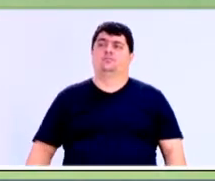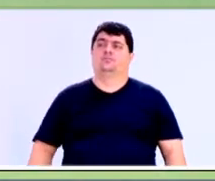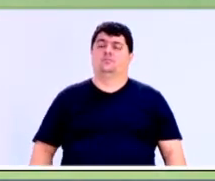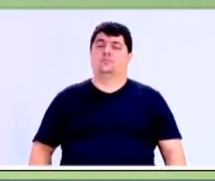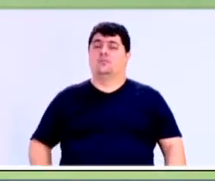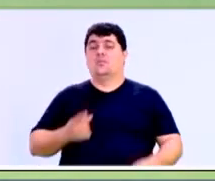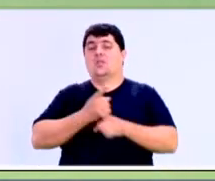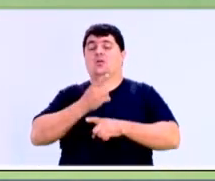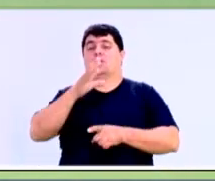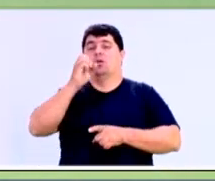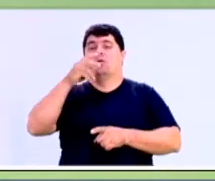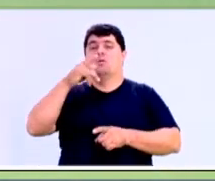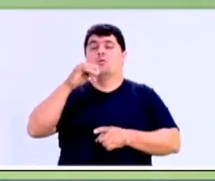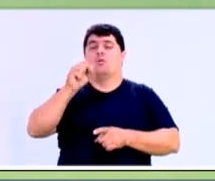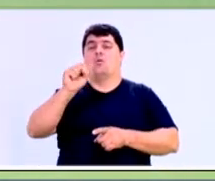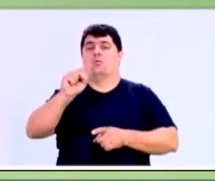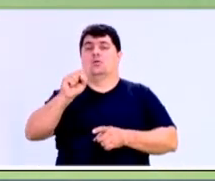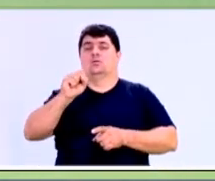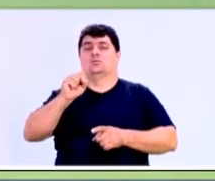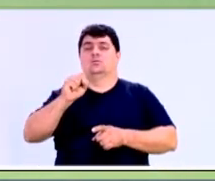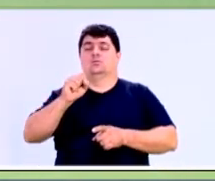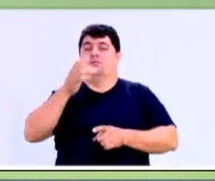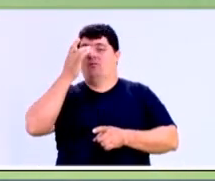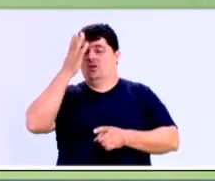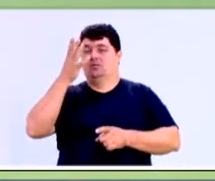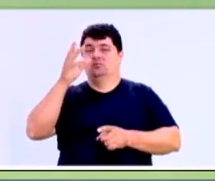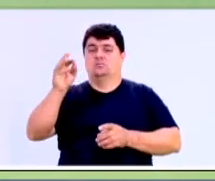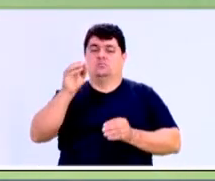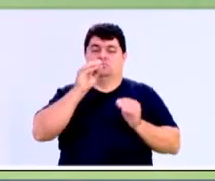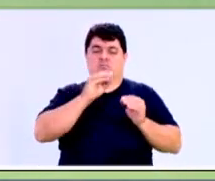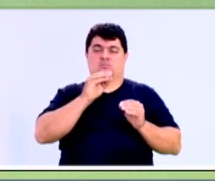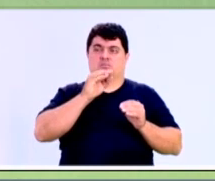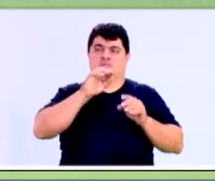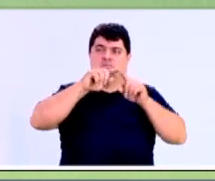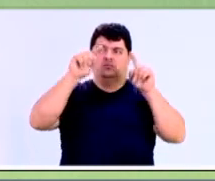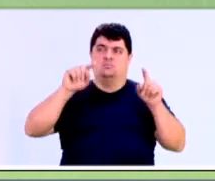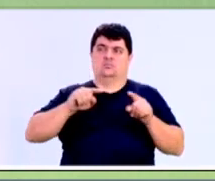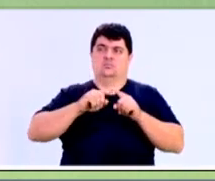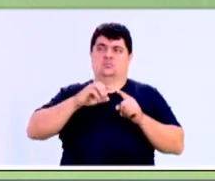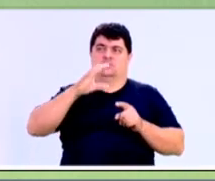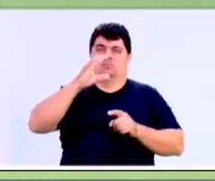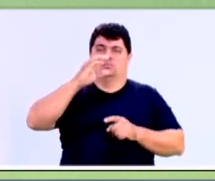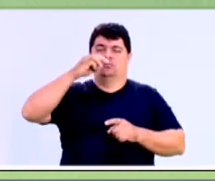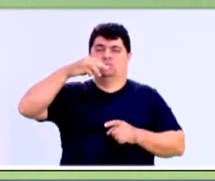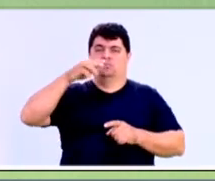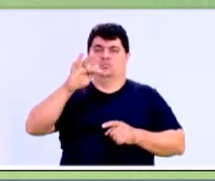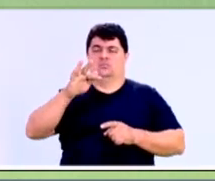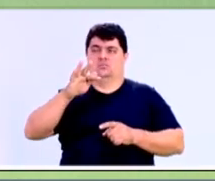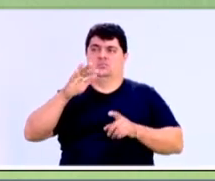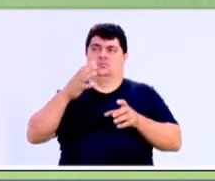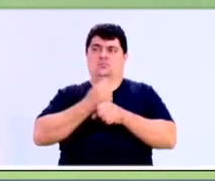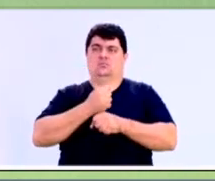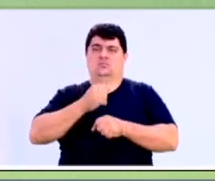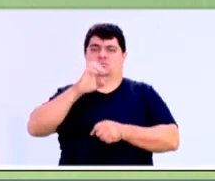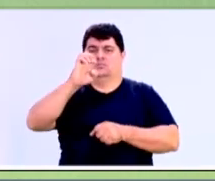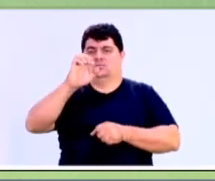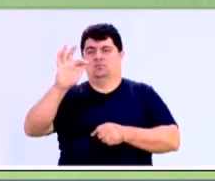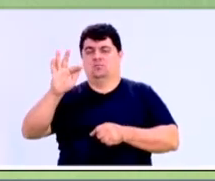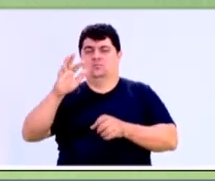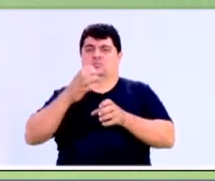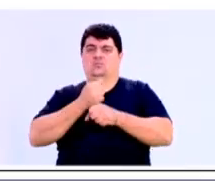achar compras, a gente faz o seguinte, a gente pega uma fórmula que é essa, CMV mais estoque final, menos